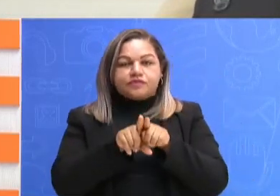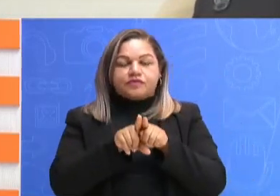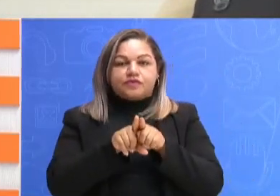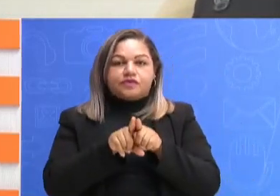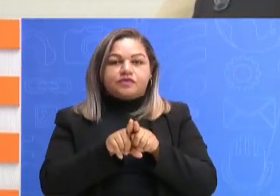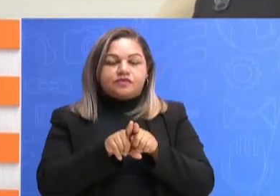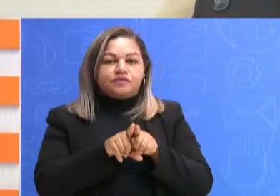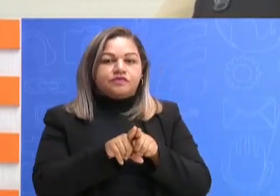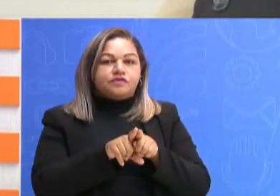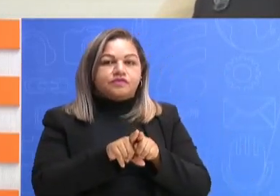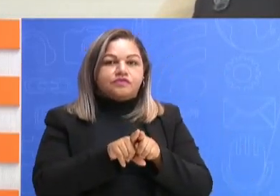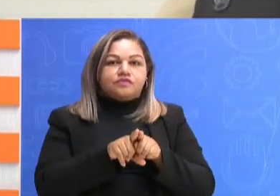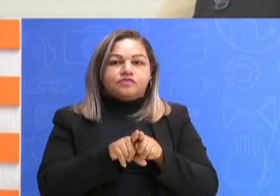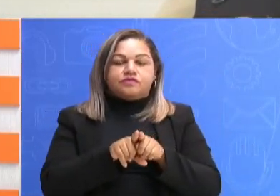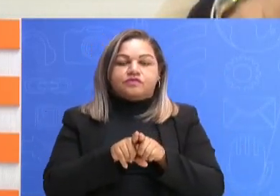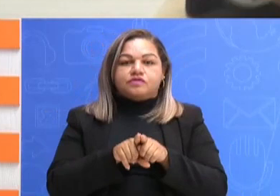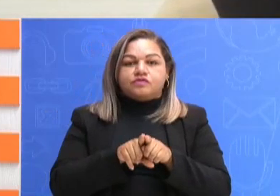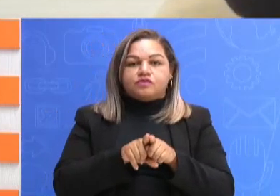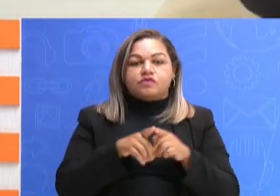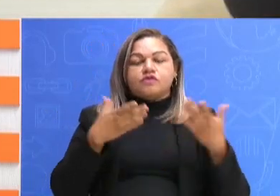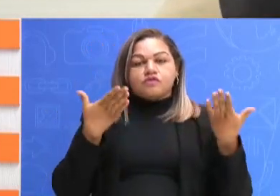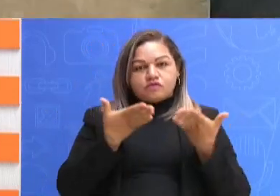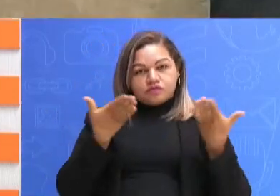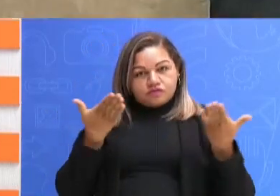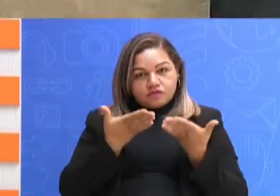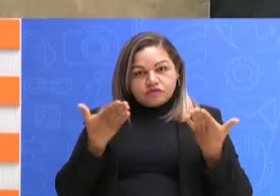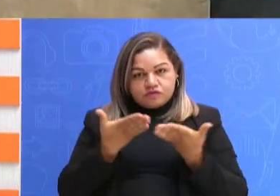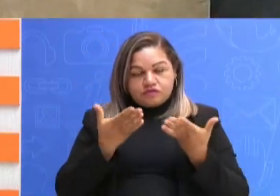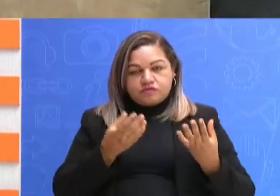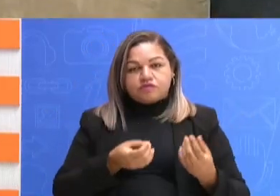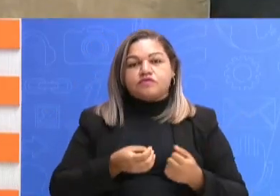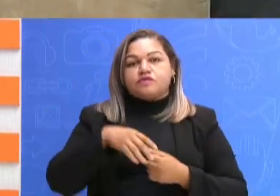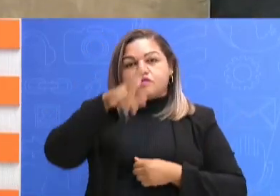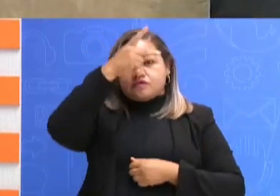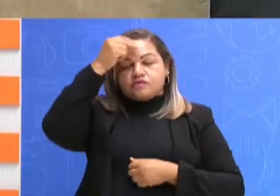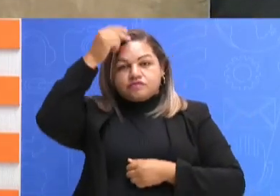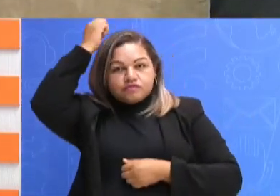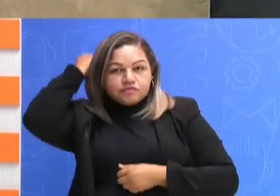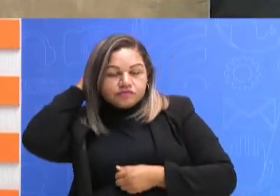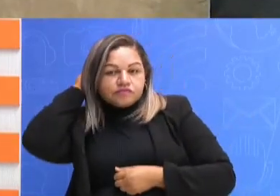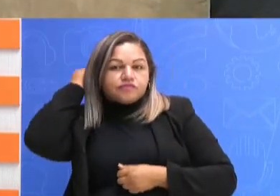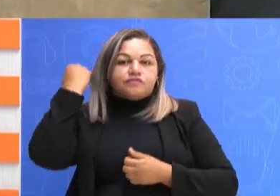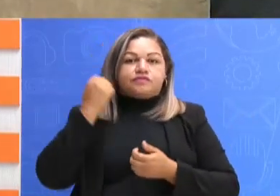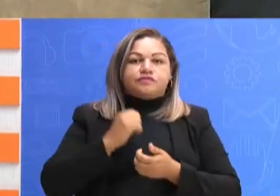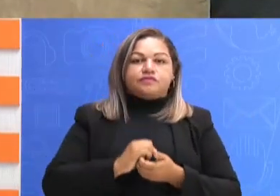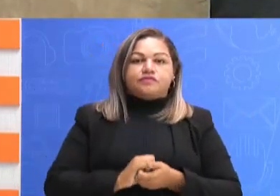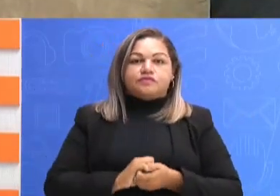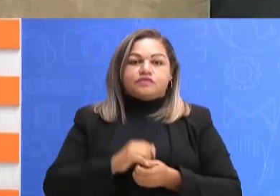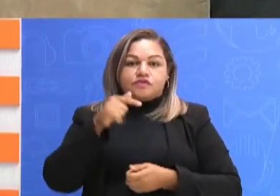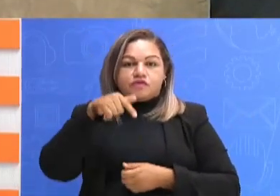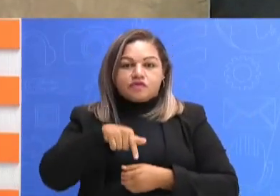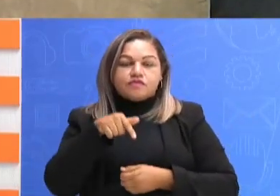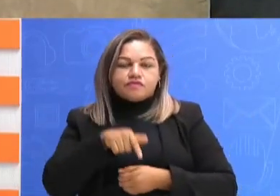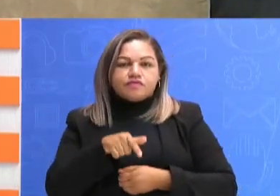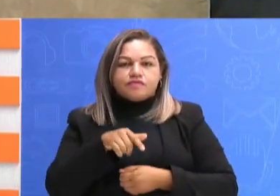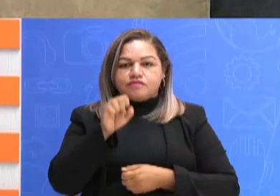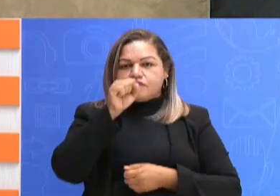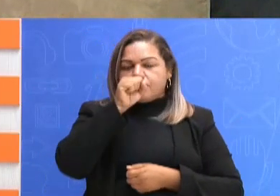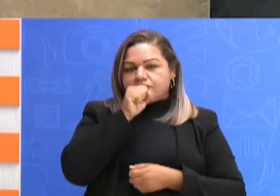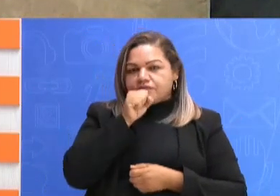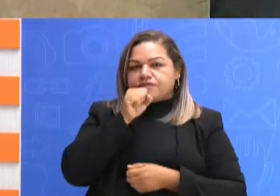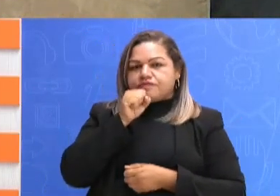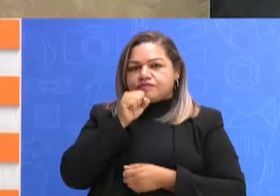Sistema Guanaré de Comunicação. Estamos recebendo aqui hoje em nossos estúdios o prefeito de Caxias, Fábio Gentil, que está aqui nos concedendo